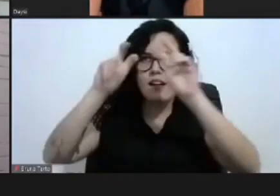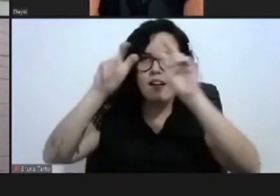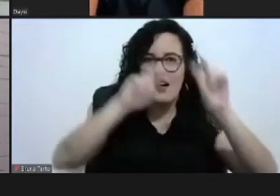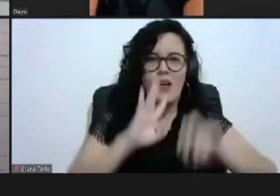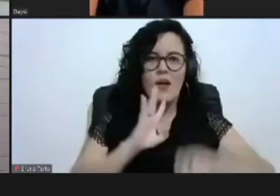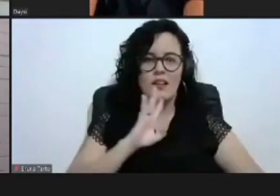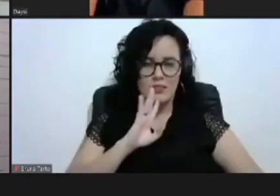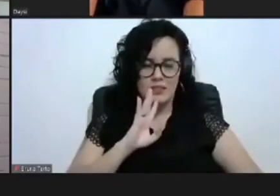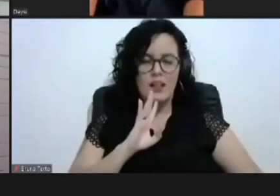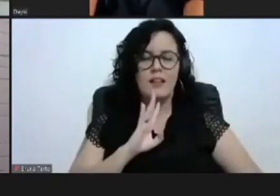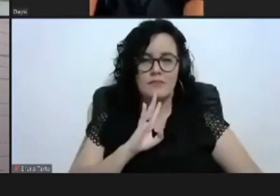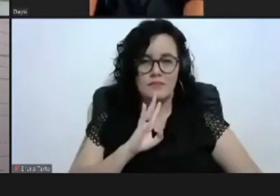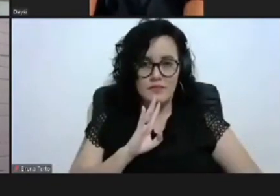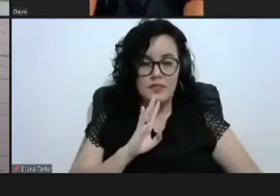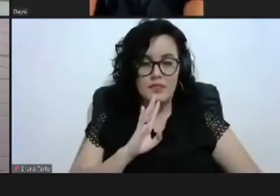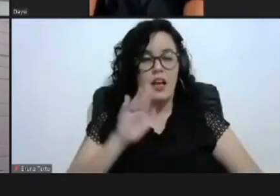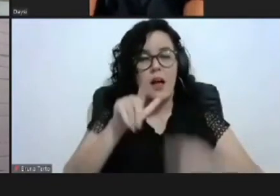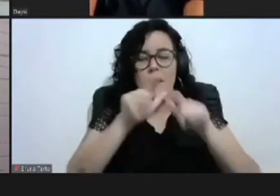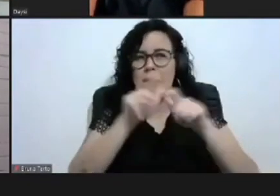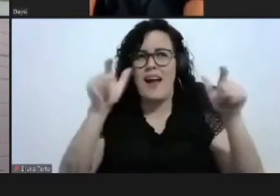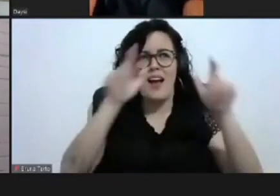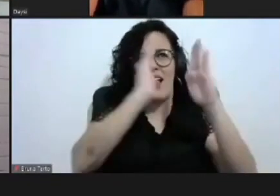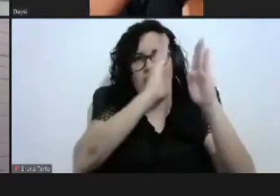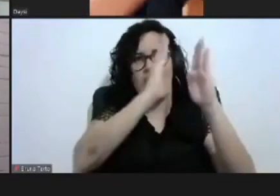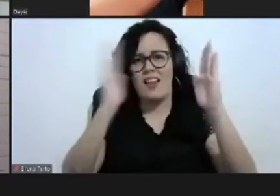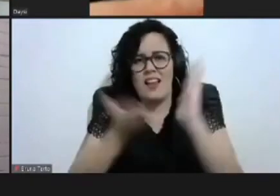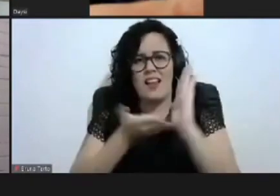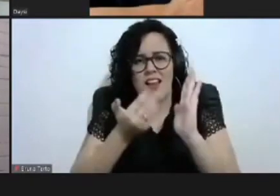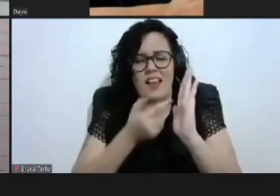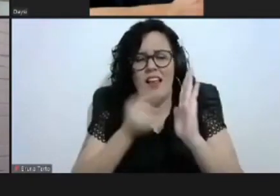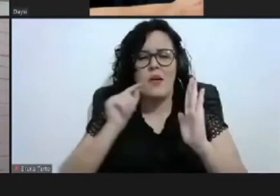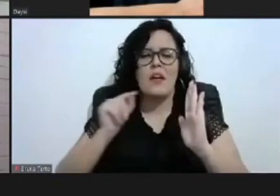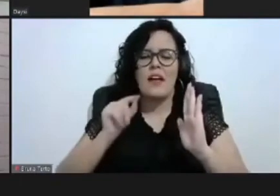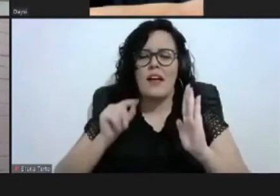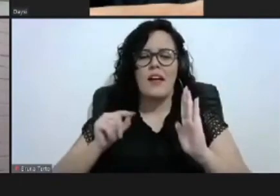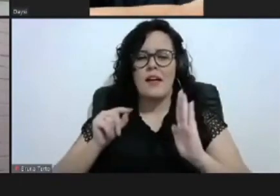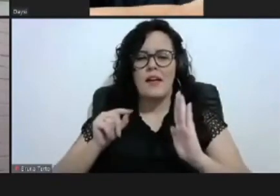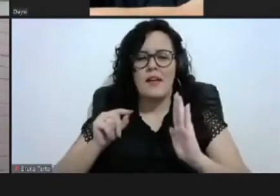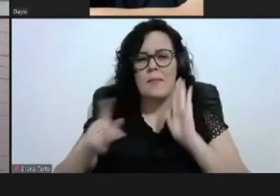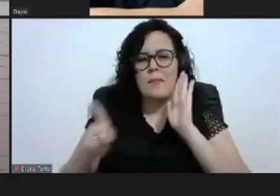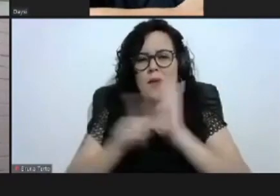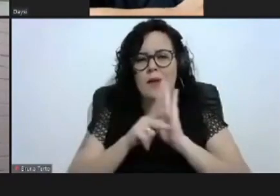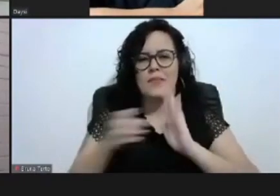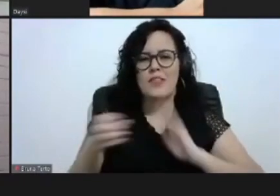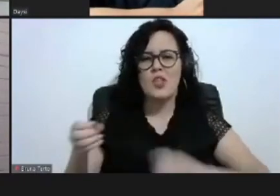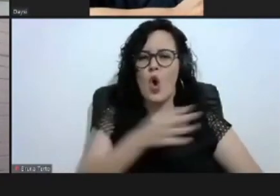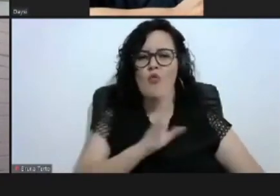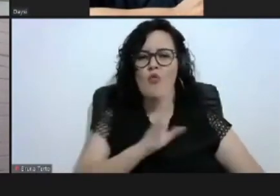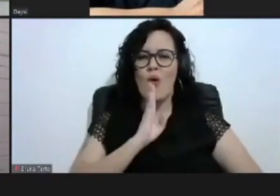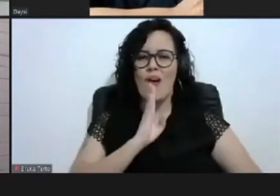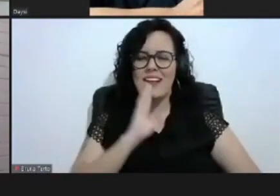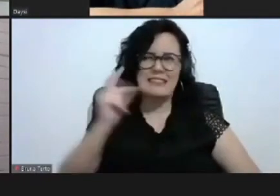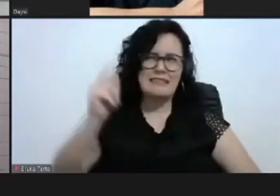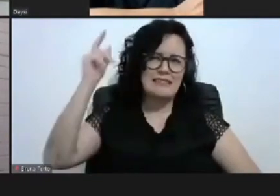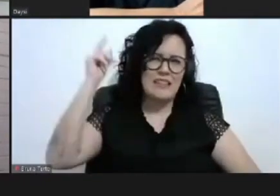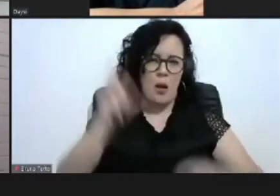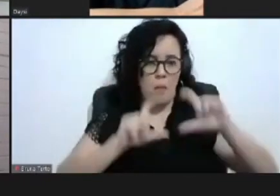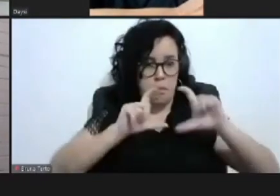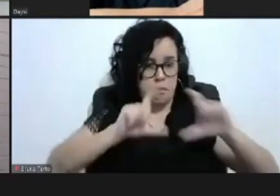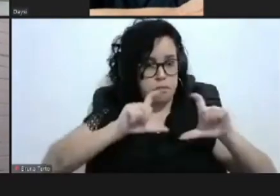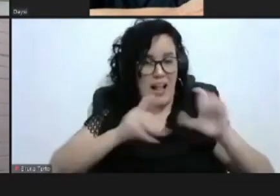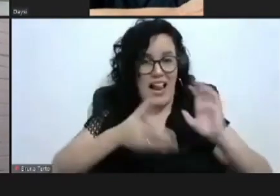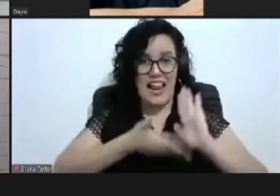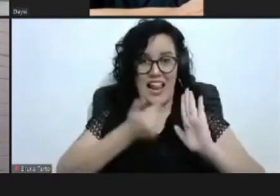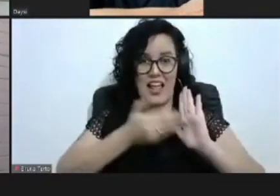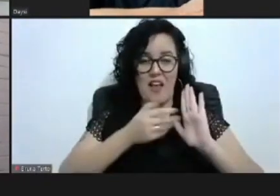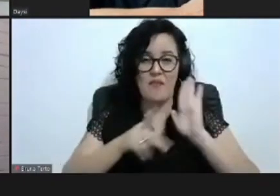lembro que a maior parte dos livros ali eram aquelas enciclopédias, Novo Conhecer, que eram enormes, né? E aqueles